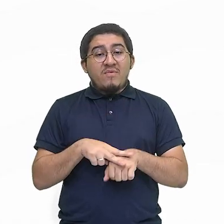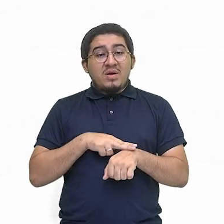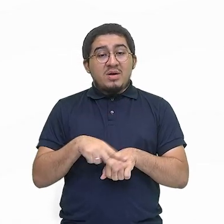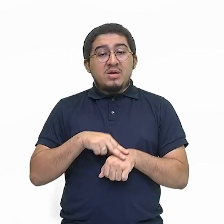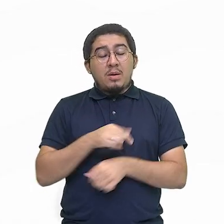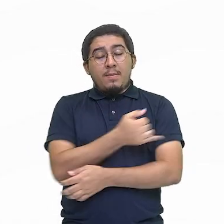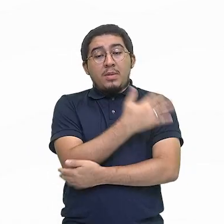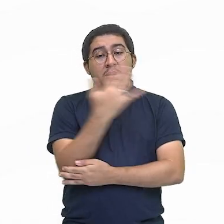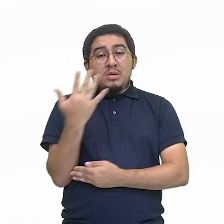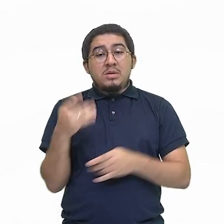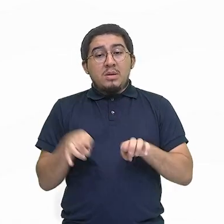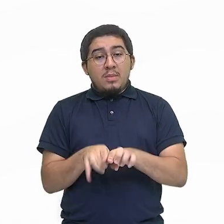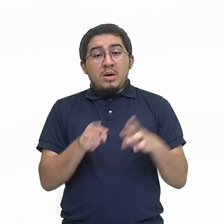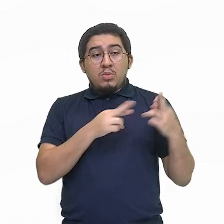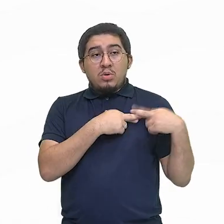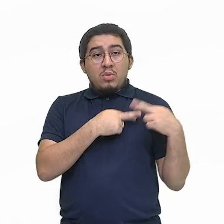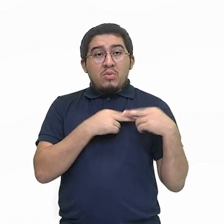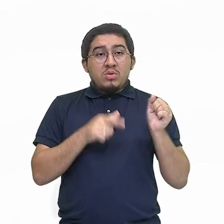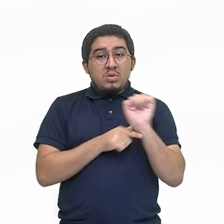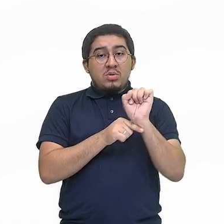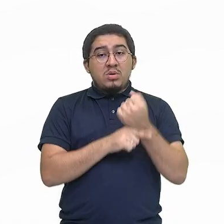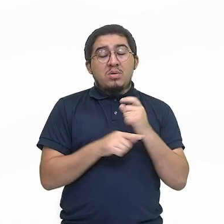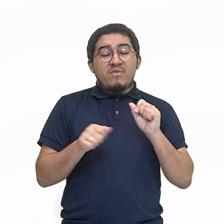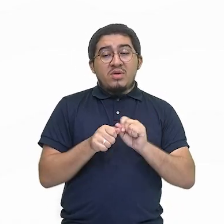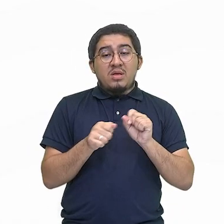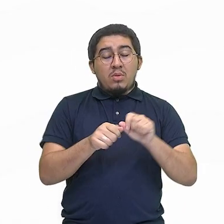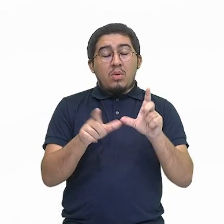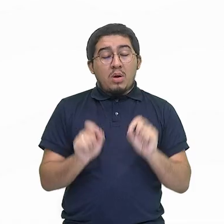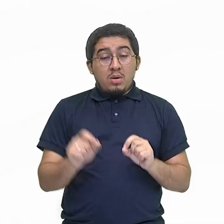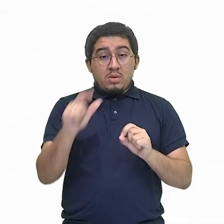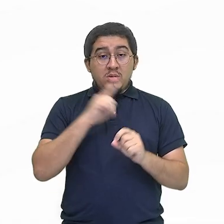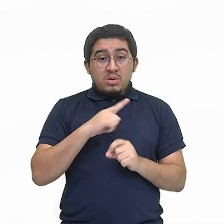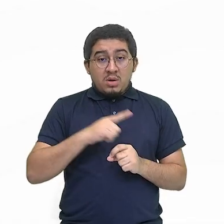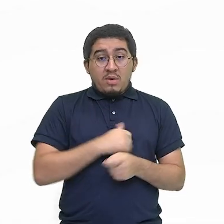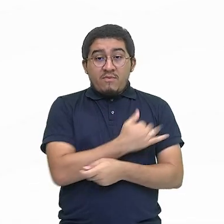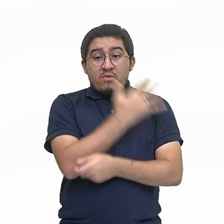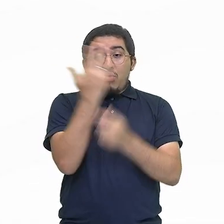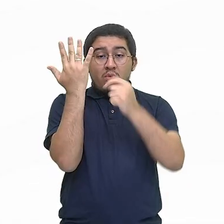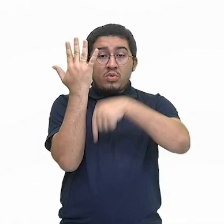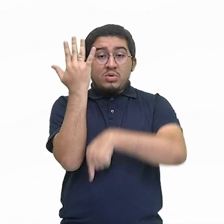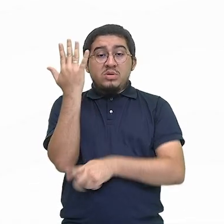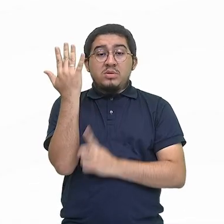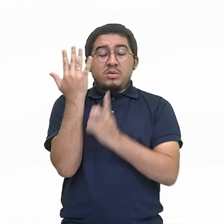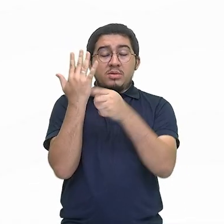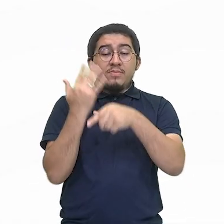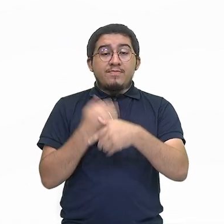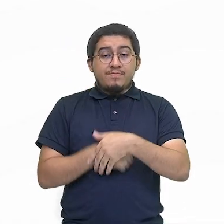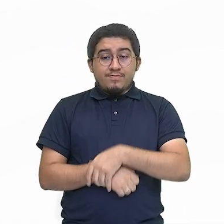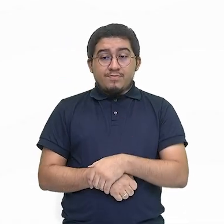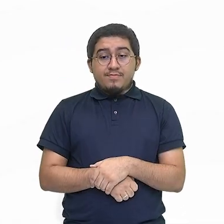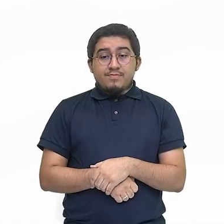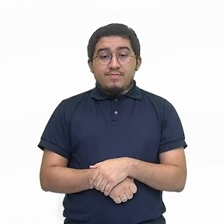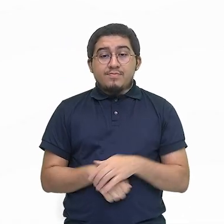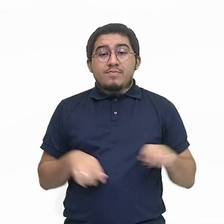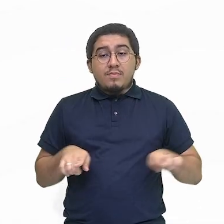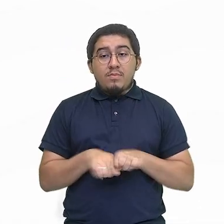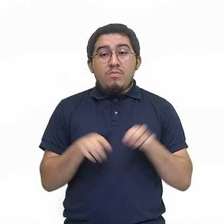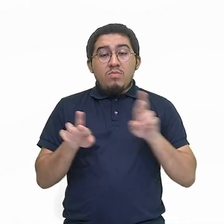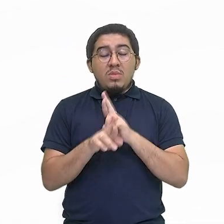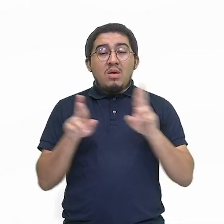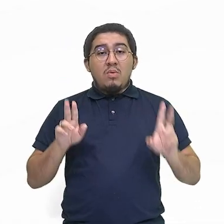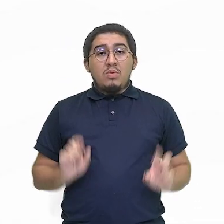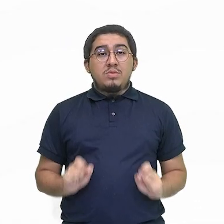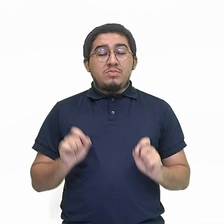plantas, bem como responsável por garantir a realização da fotossíntese. Vejam a função, fotossíntese. E a relação